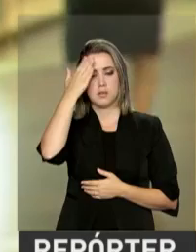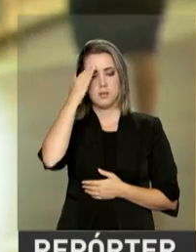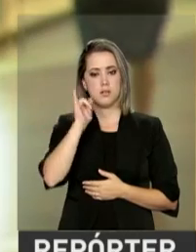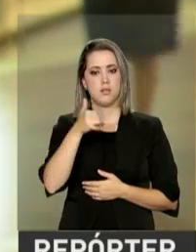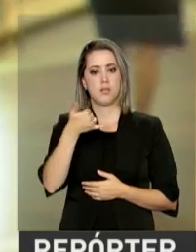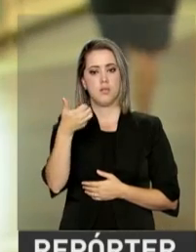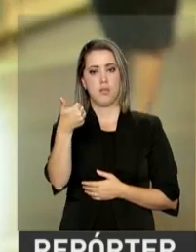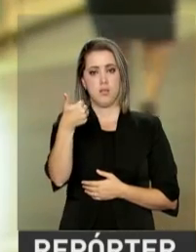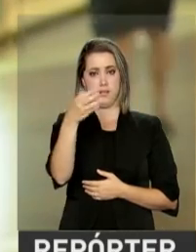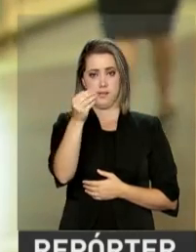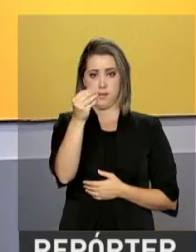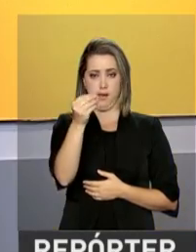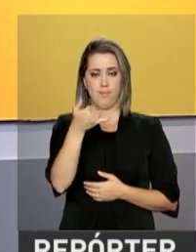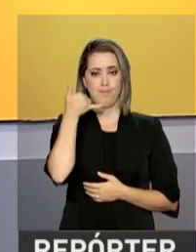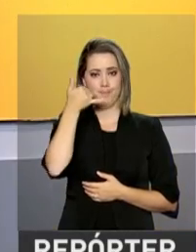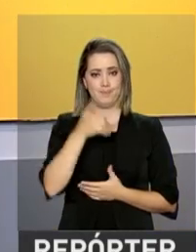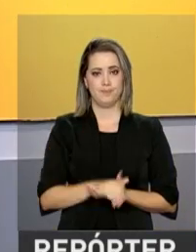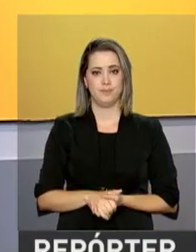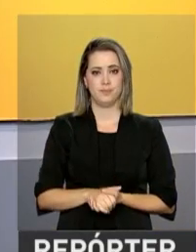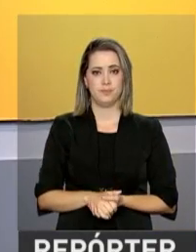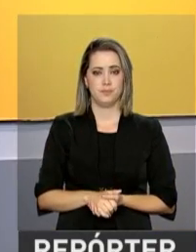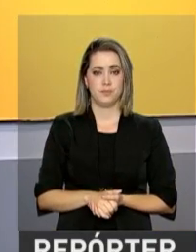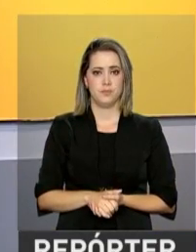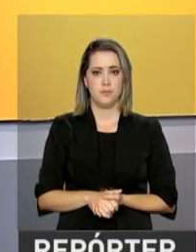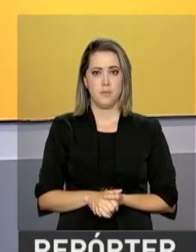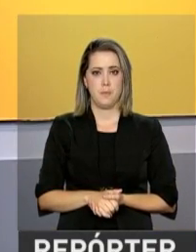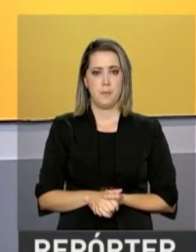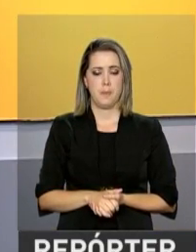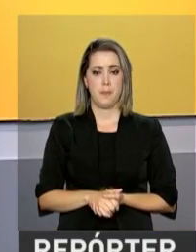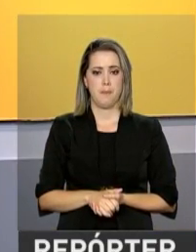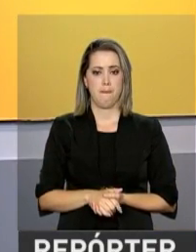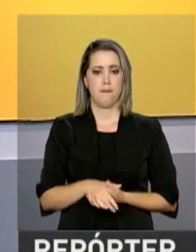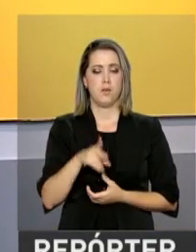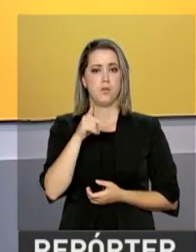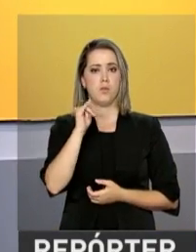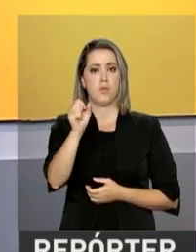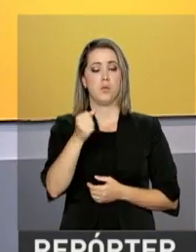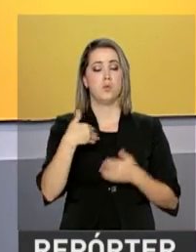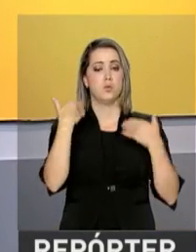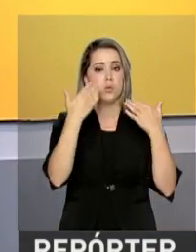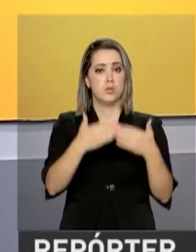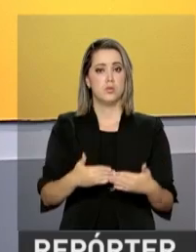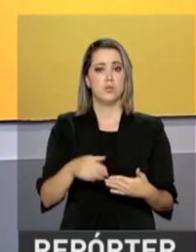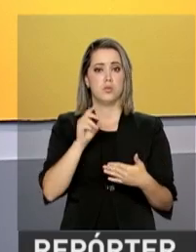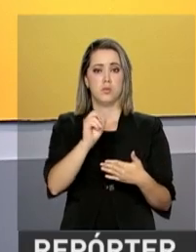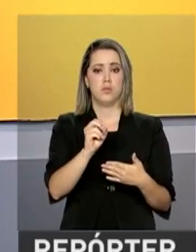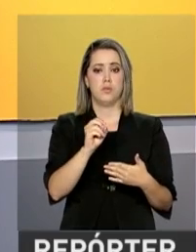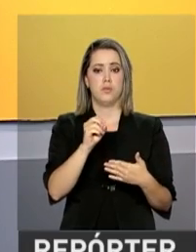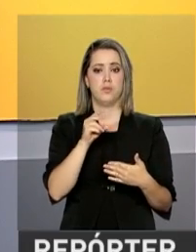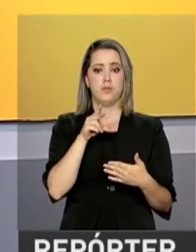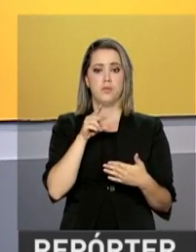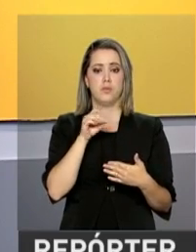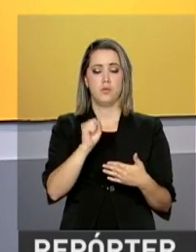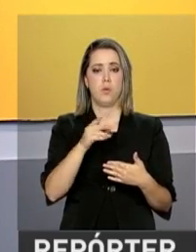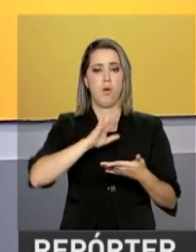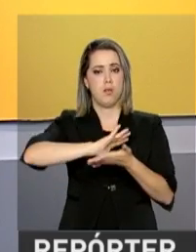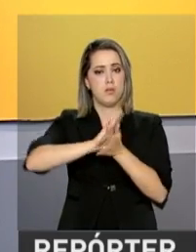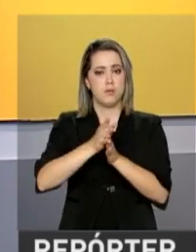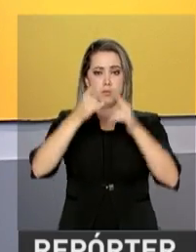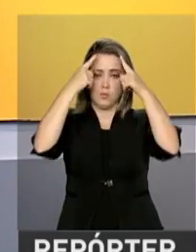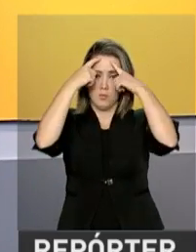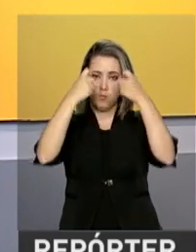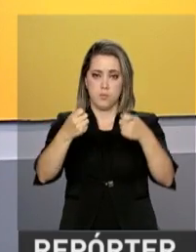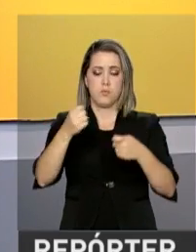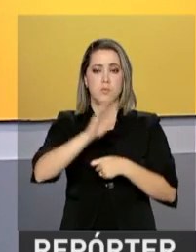di que sim só fazendo uma correção o dia nacional de enfrentamento a exploração sexual de